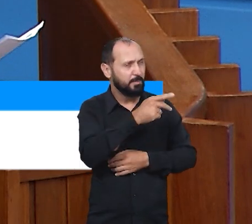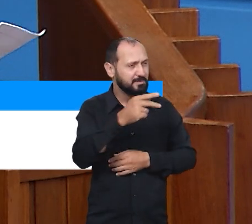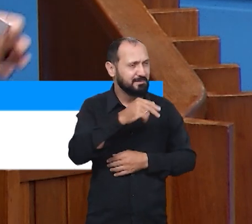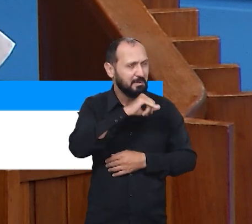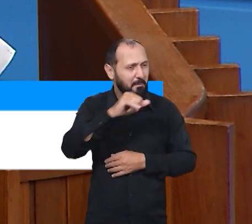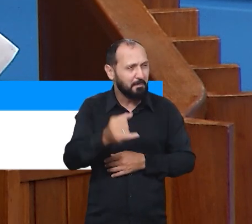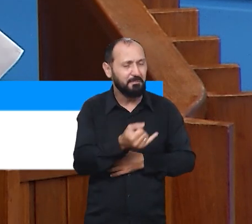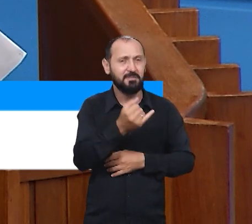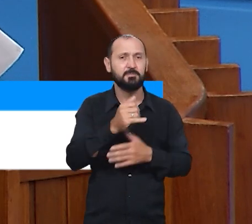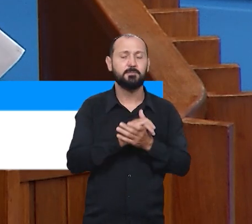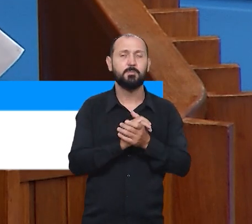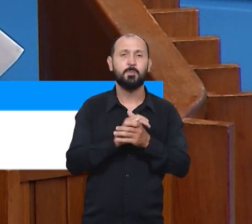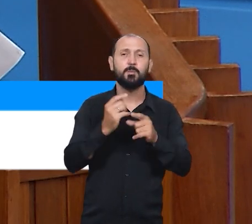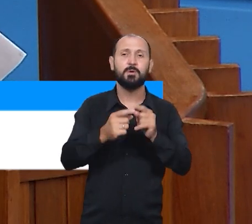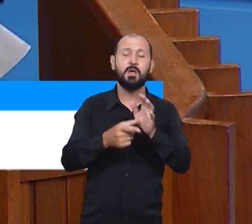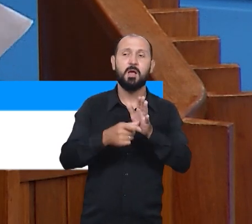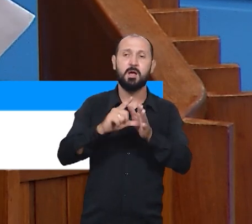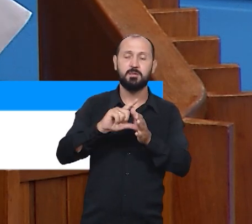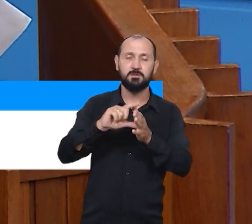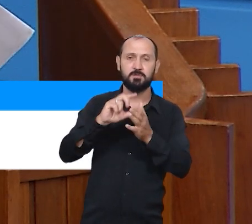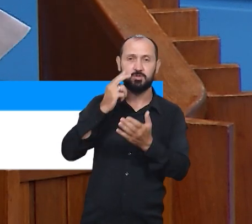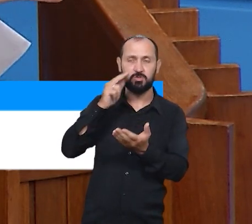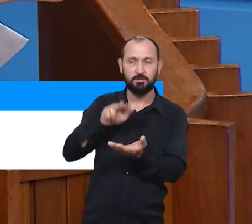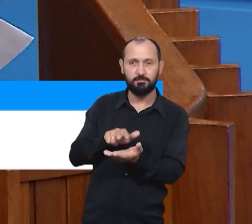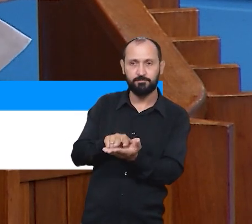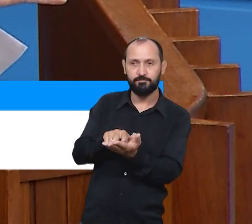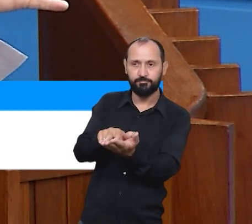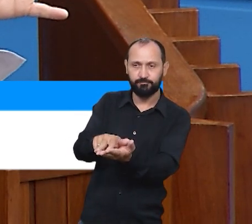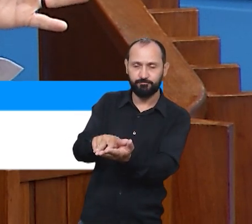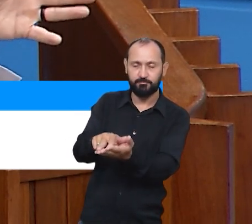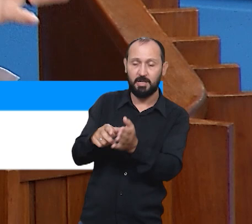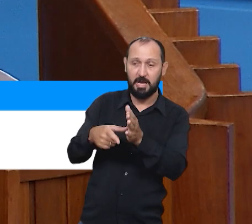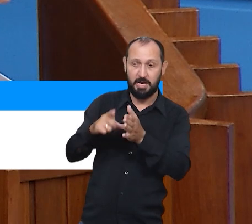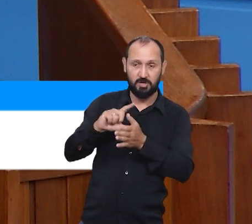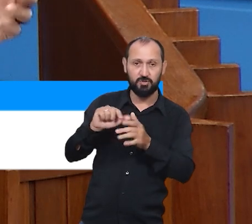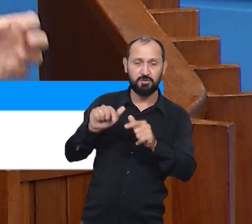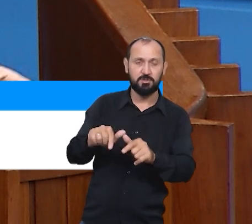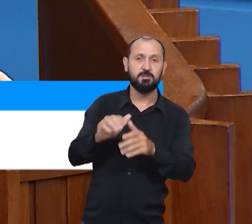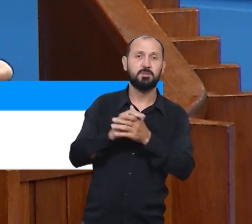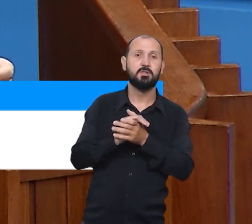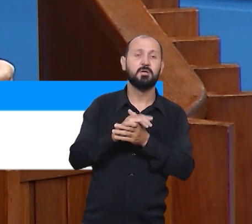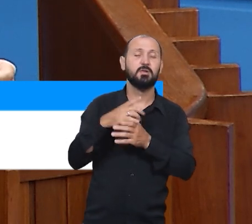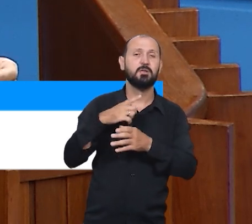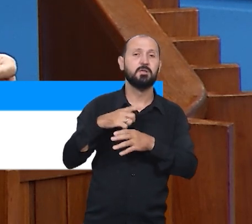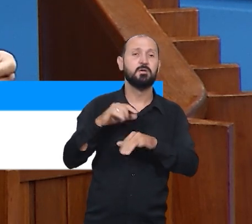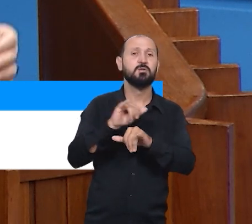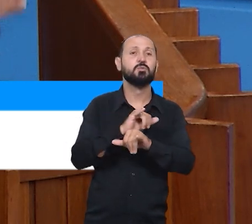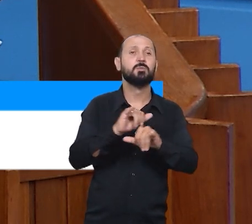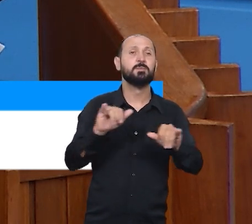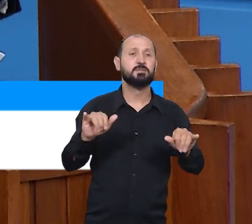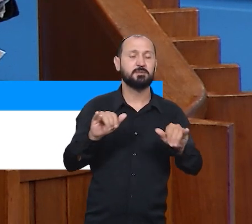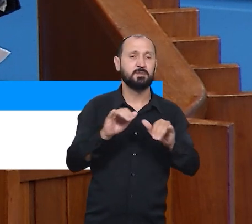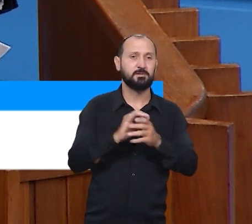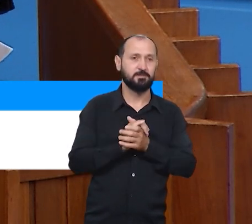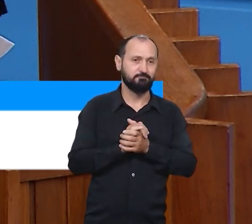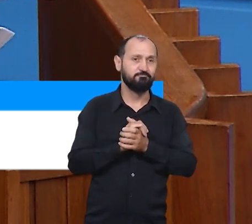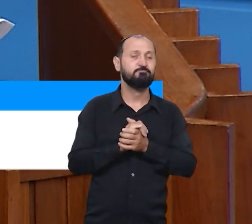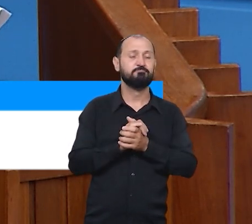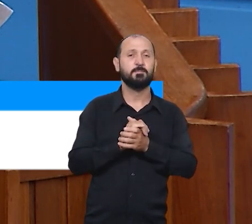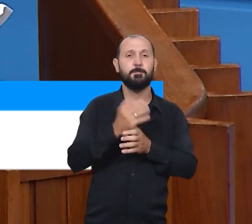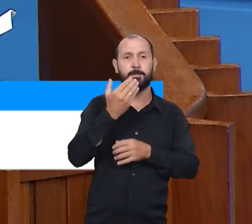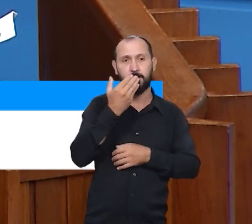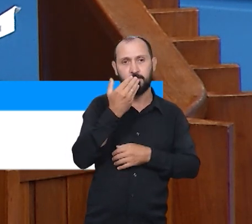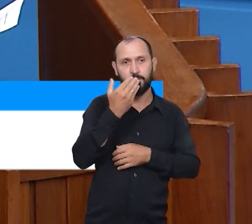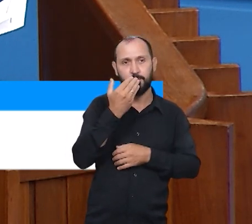presidente, porque antes de ser internado, o deputado Amarildo, ele deixou uma mensagem